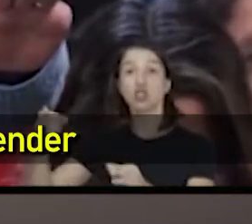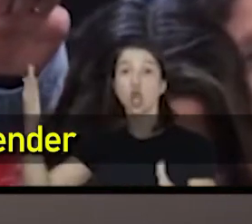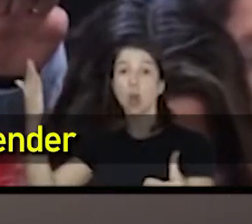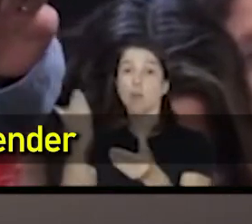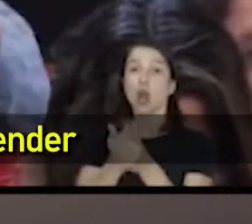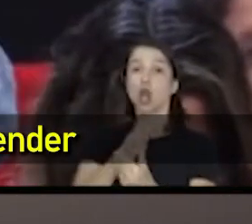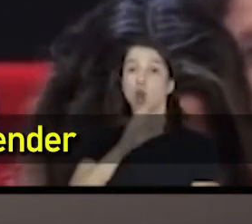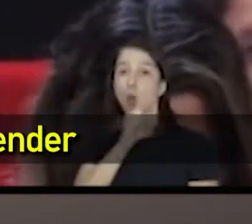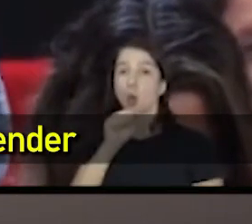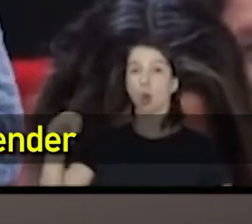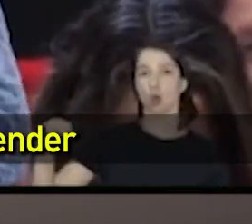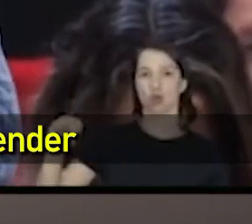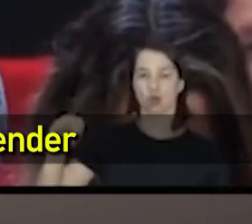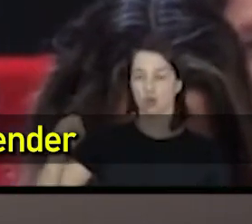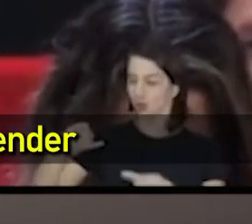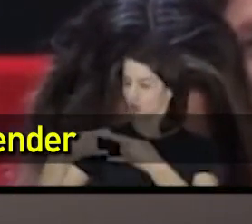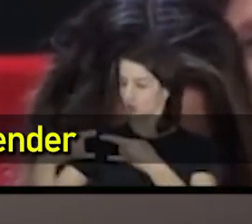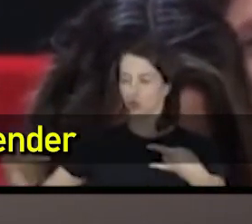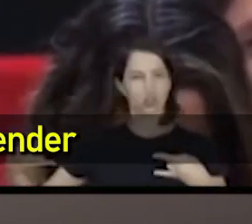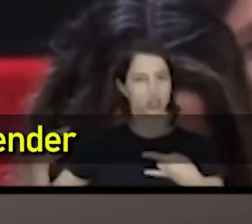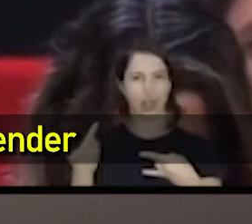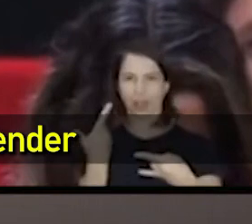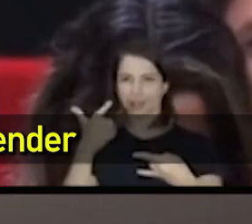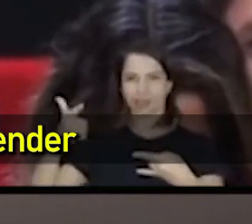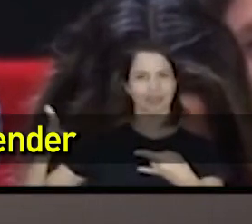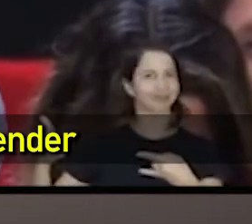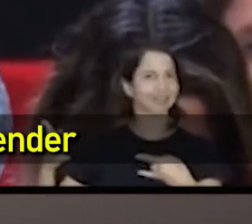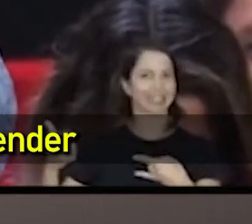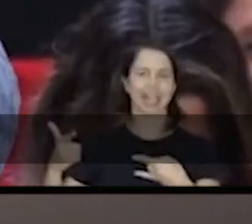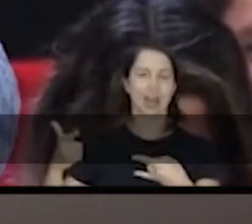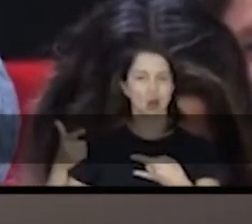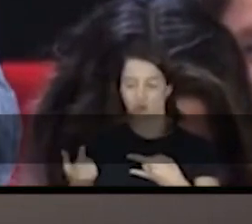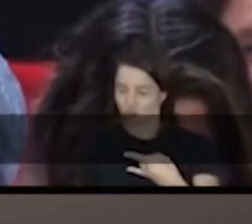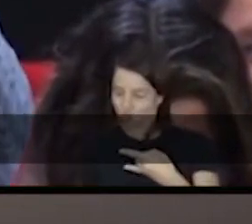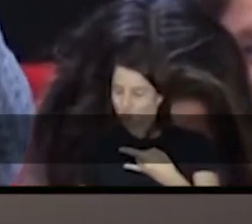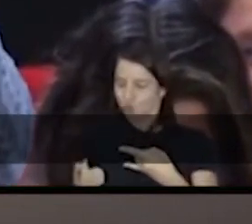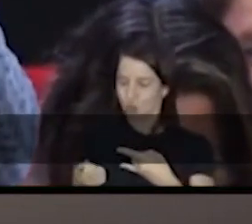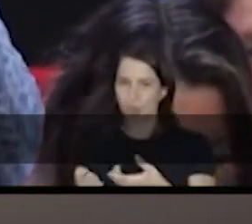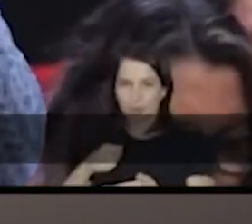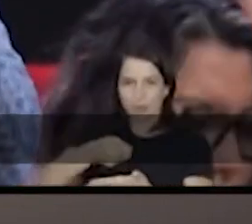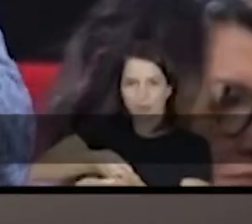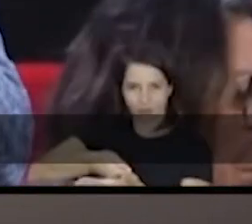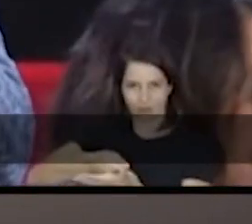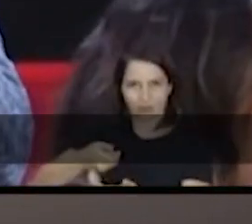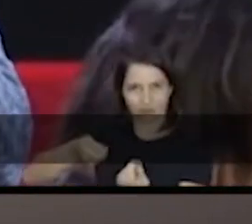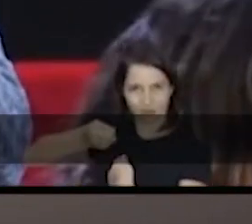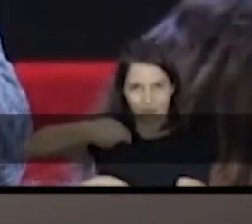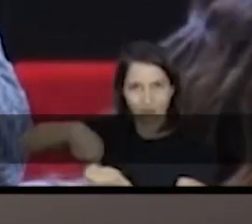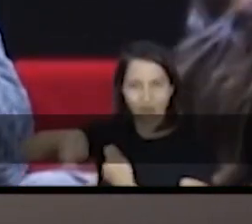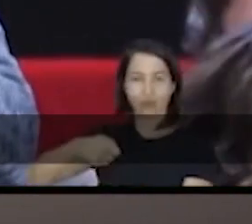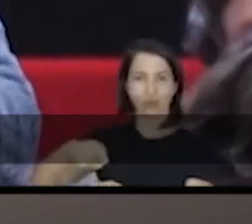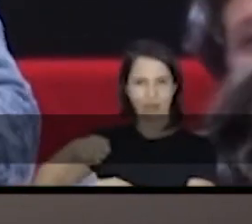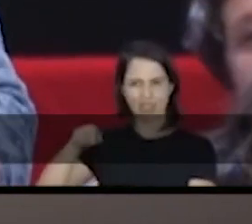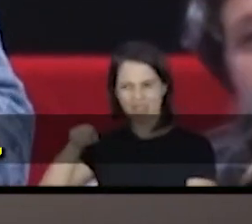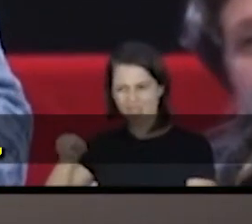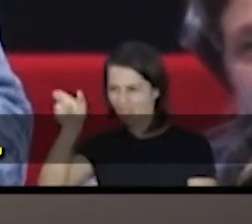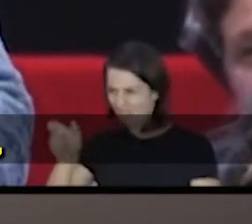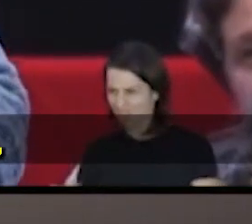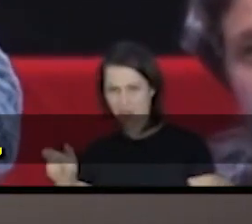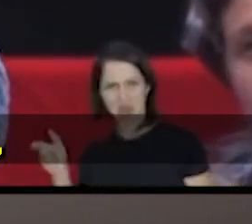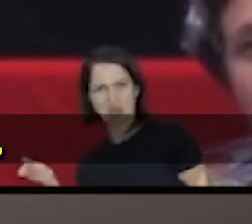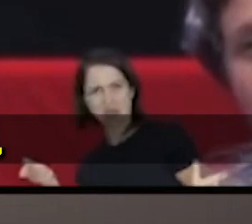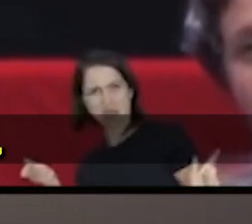pessoa, sabe, dessa que pudesse ofender uma mulher que precisava de uma cesta básica.